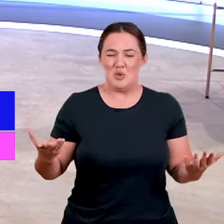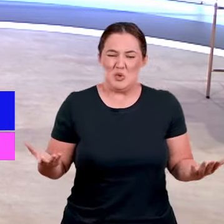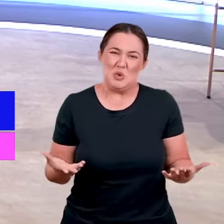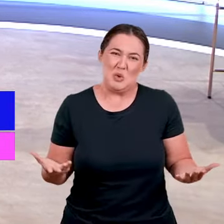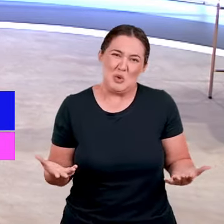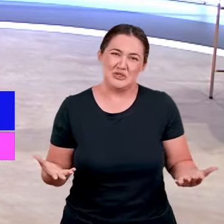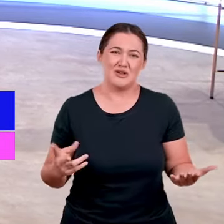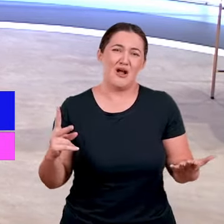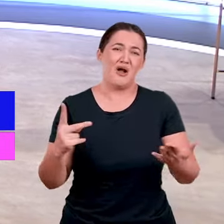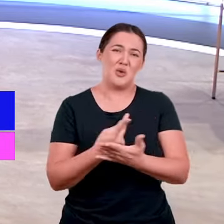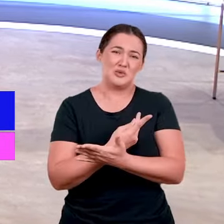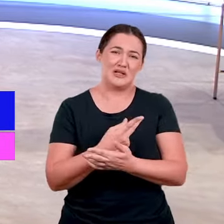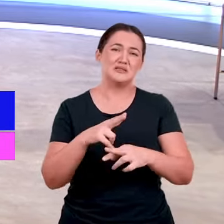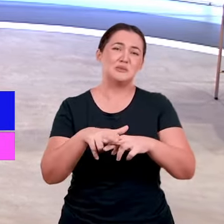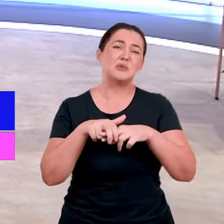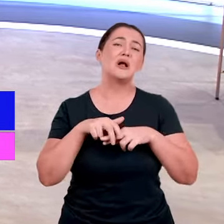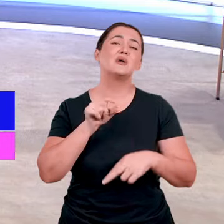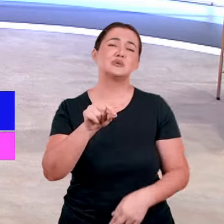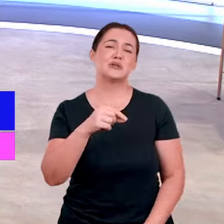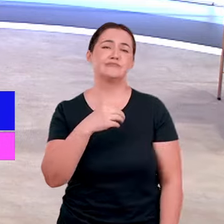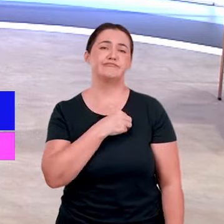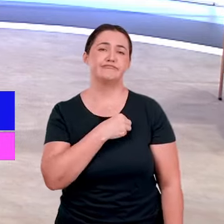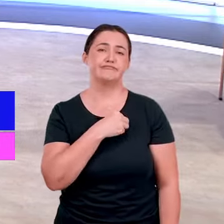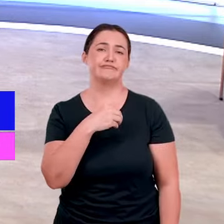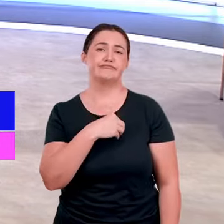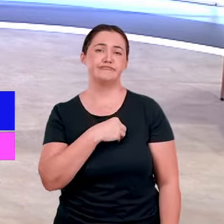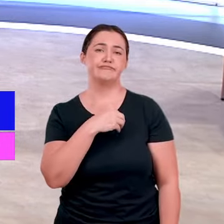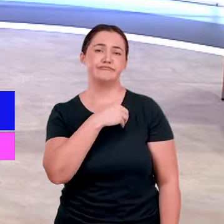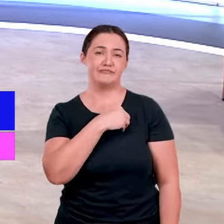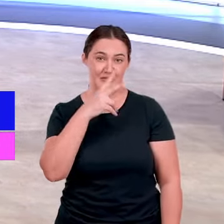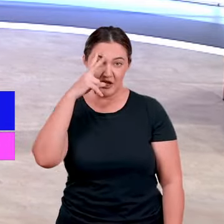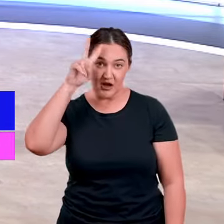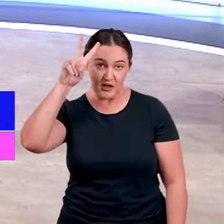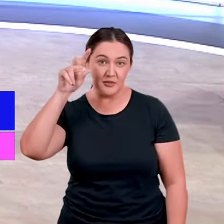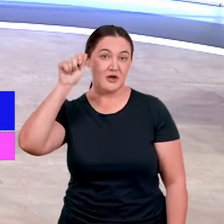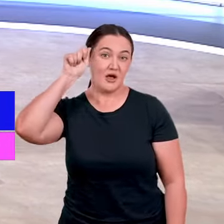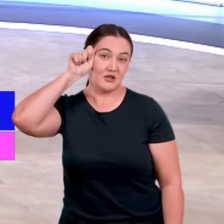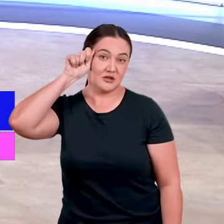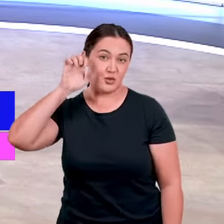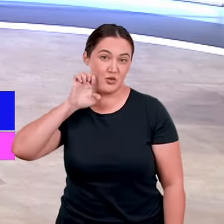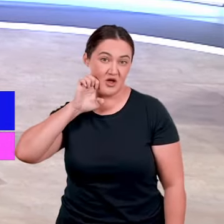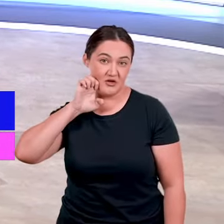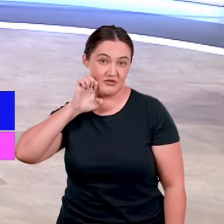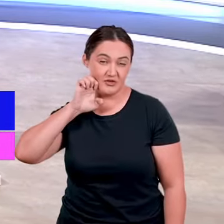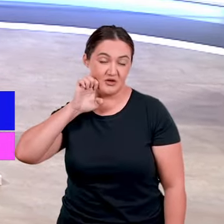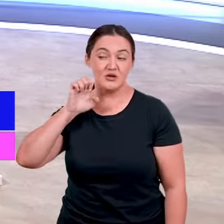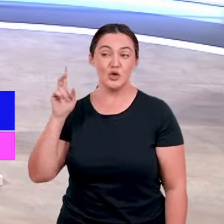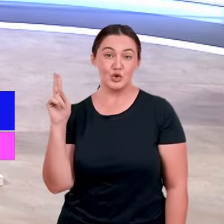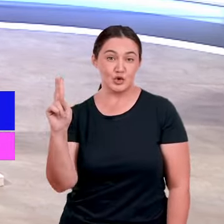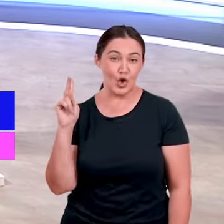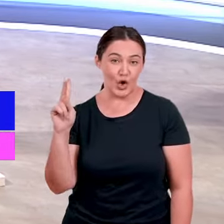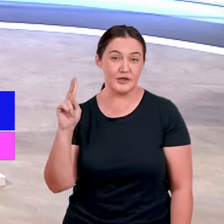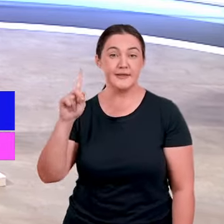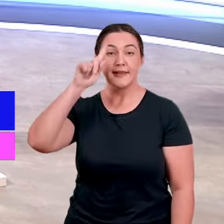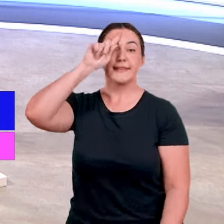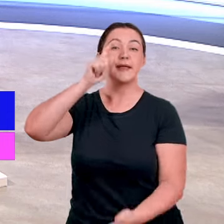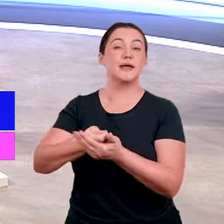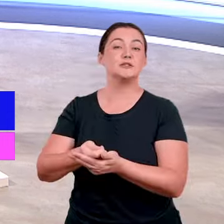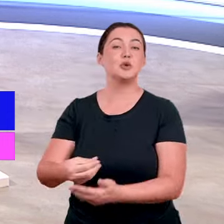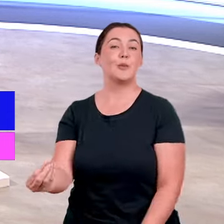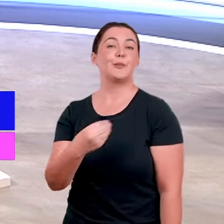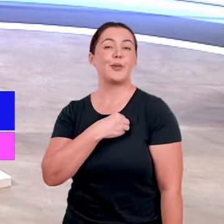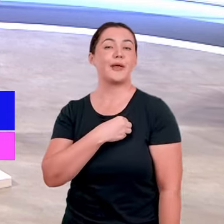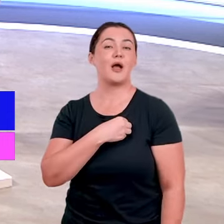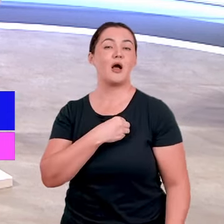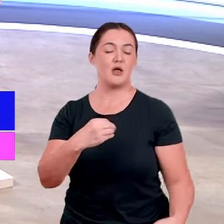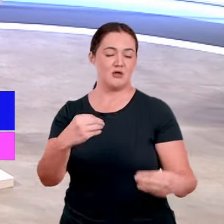vivemos é um acidente por causa do pecado que entrou nesse mundo quando o primeiro casal, os nossos pais, Adão e